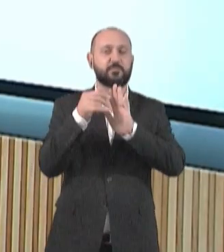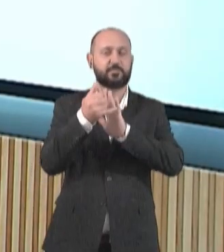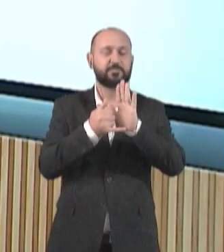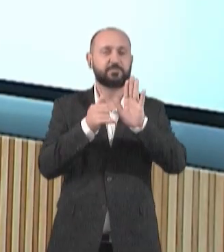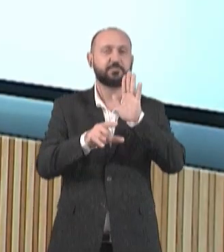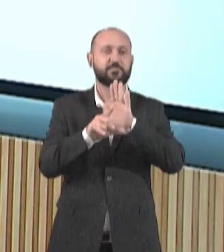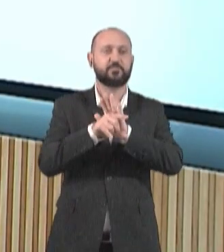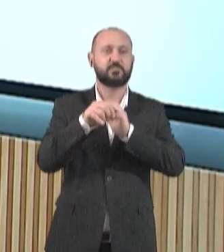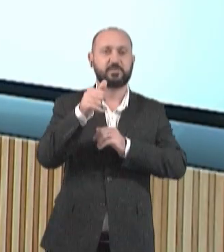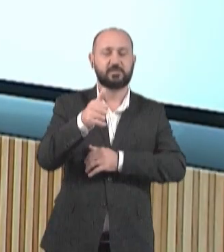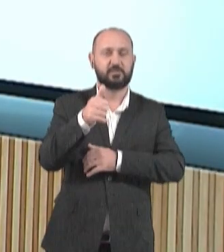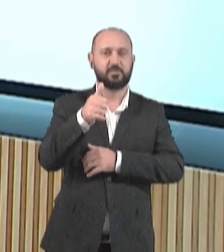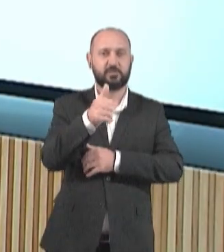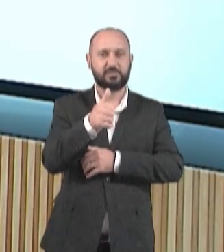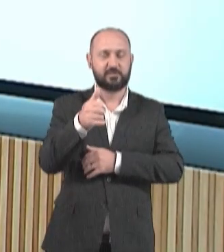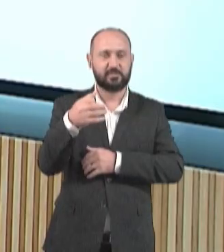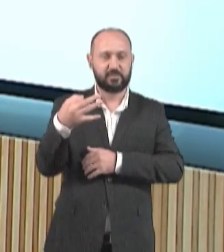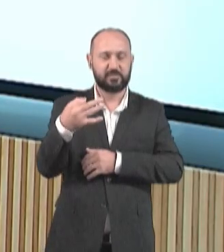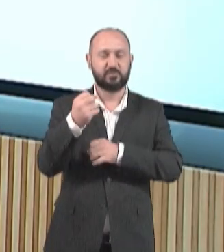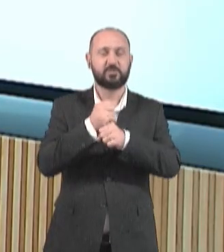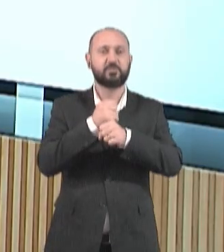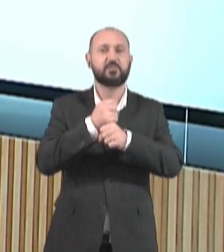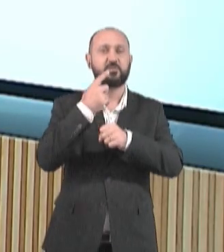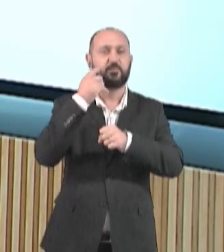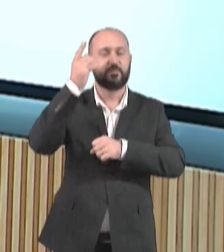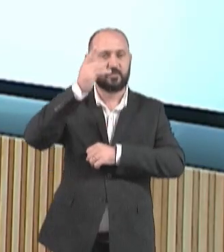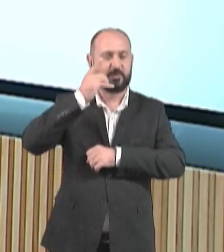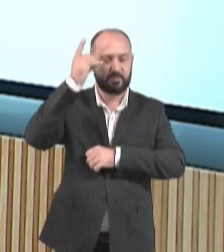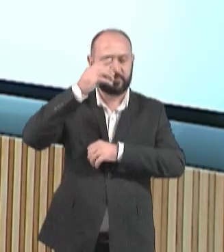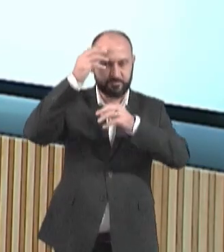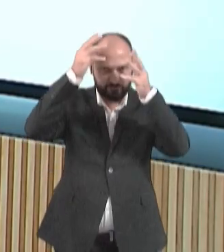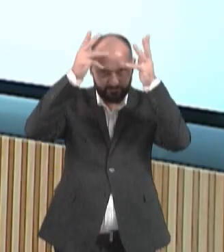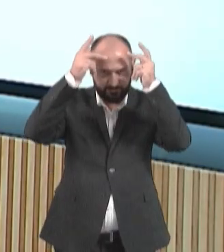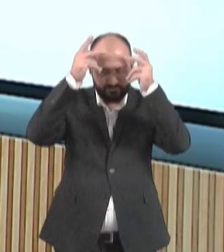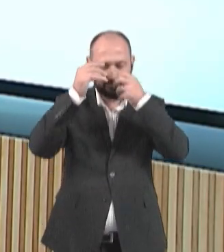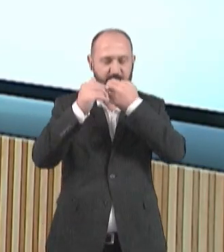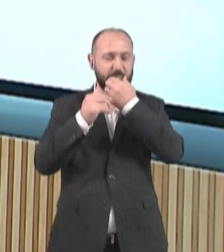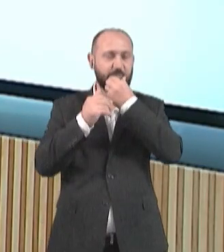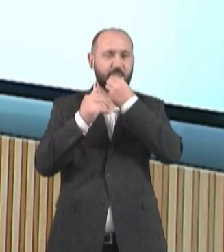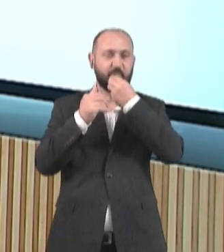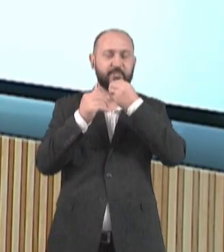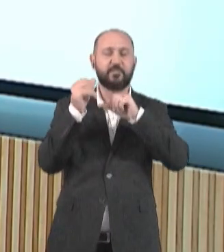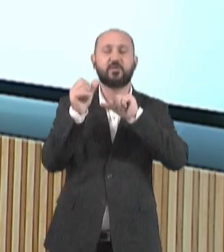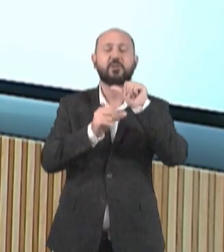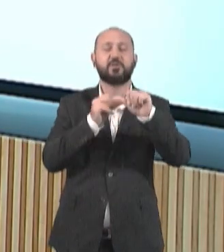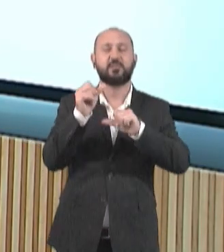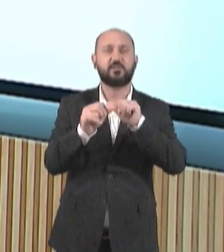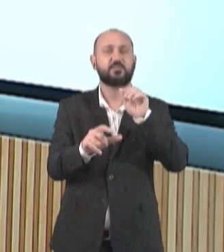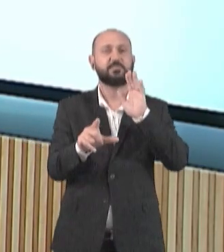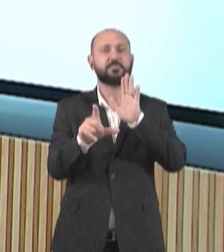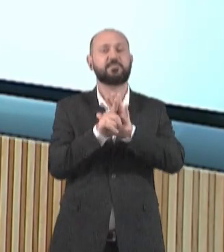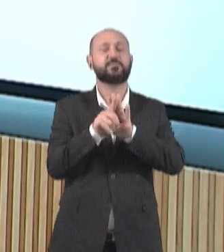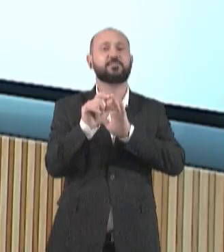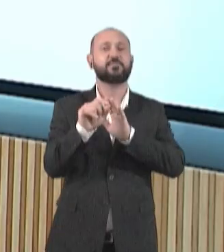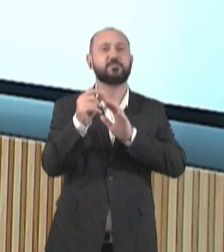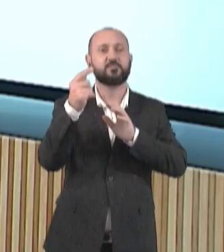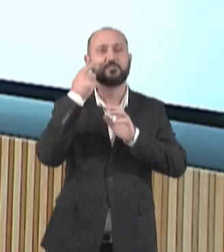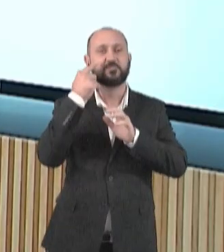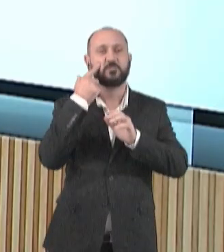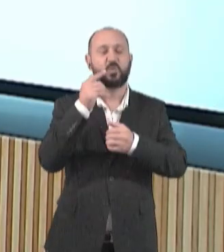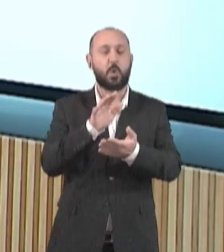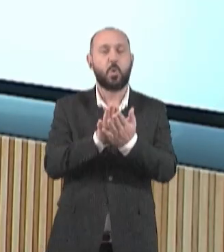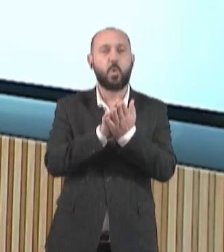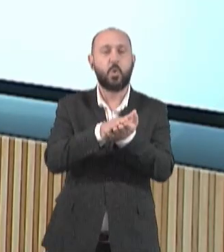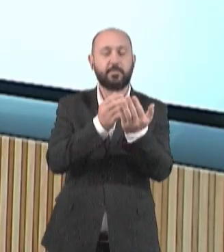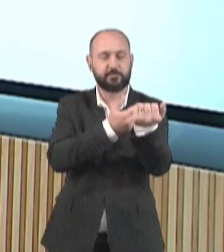projeto de lei de número 113 de 2024, o autor é o deputado Paulo Duarte, que altera a legislação sobre doação